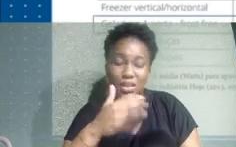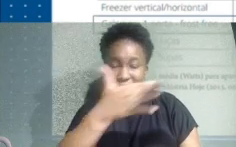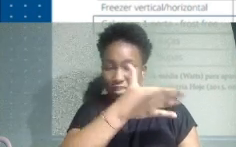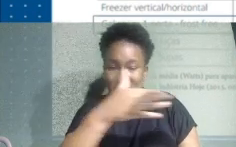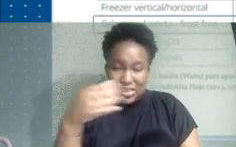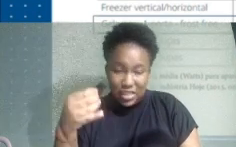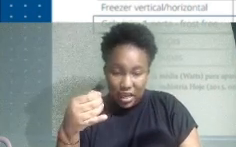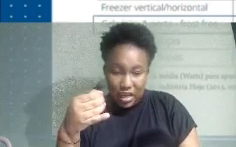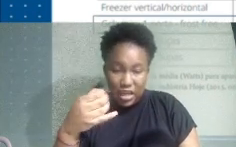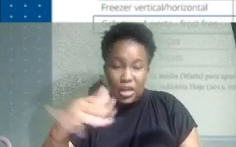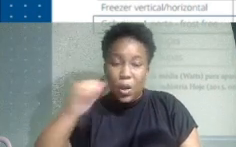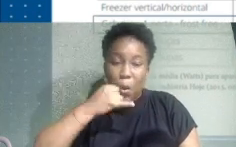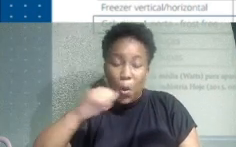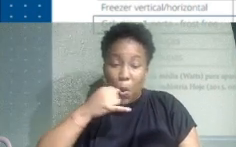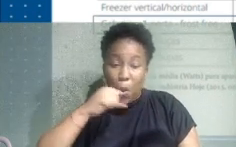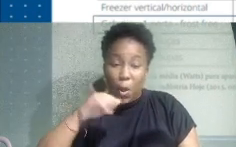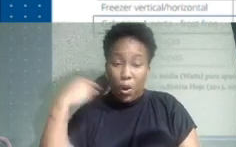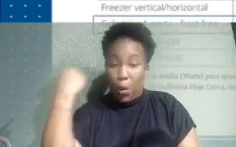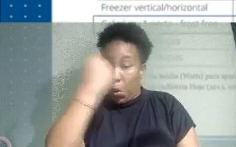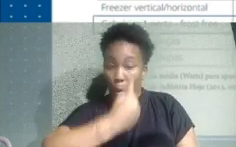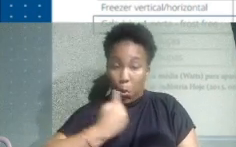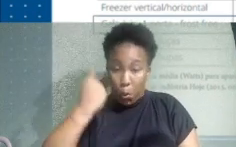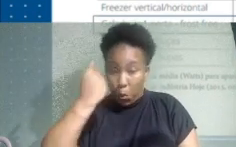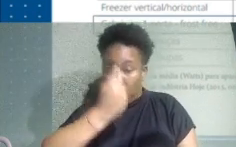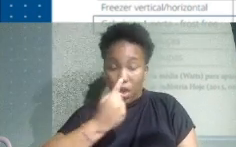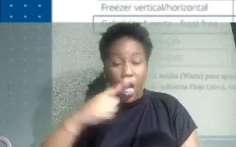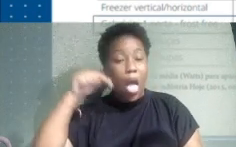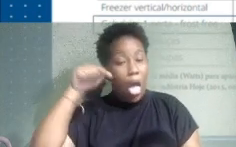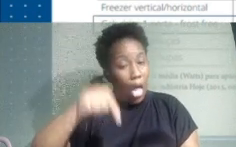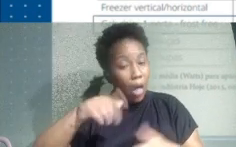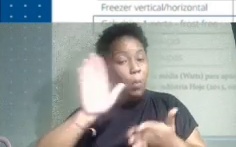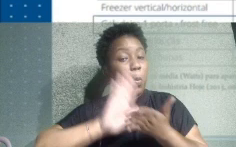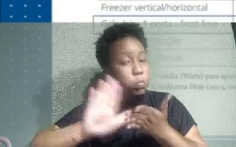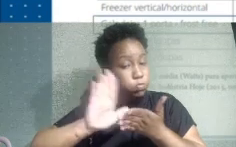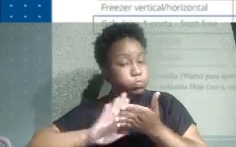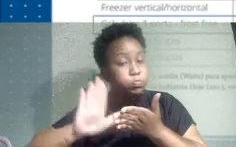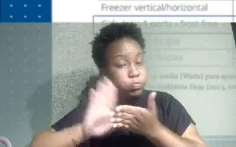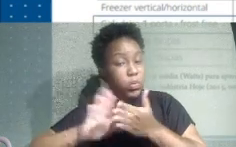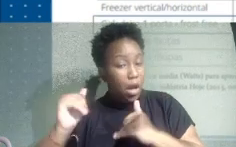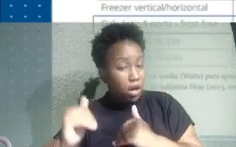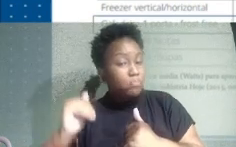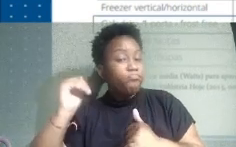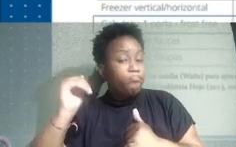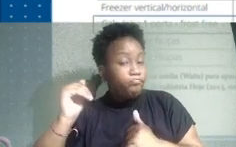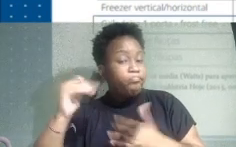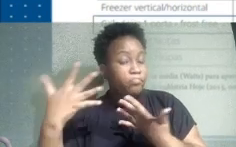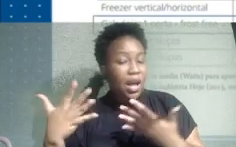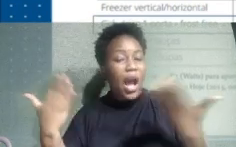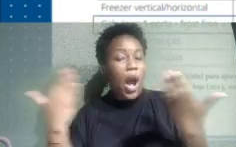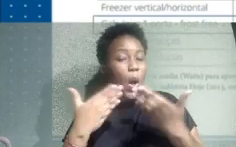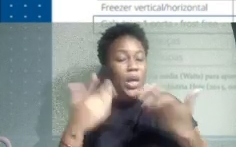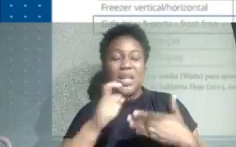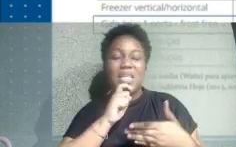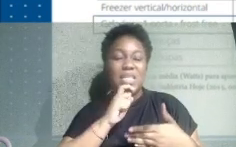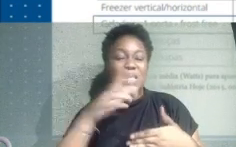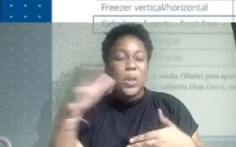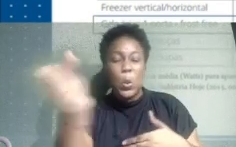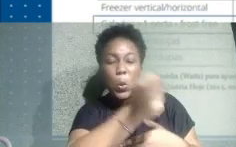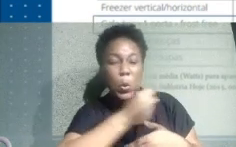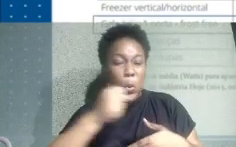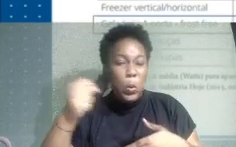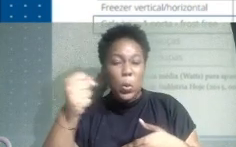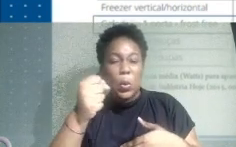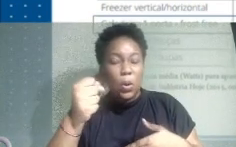kWh. É um consumo relativamente alto, né? Ah, vamos pegar uma geladeira então. Pô, a geladeira ela tem uma potência média de